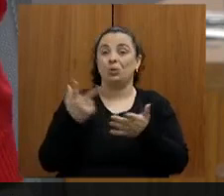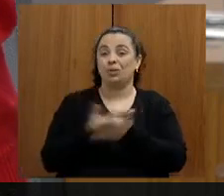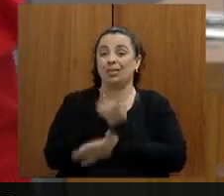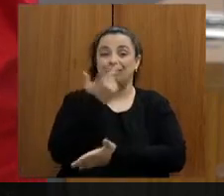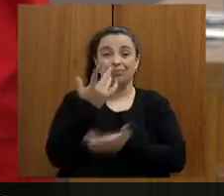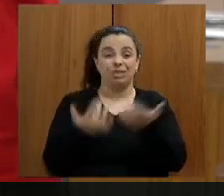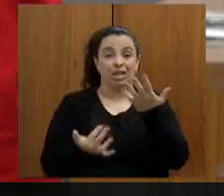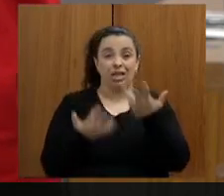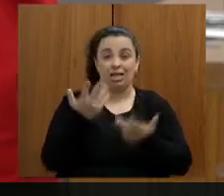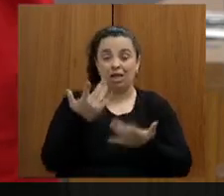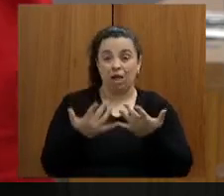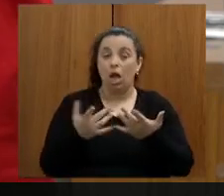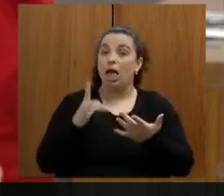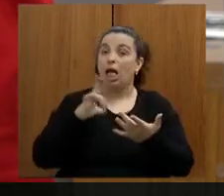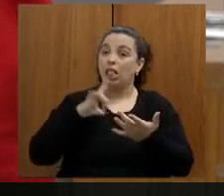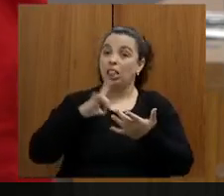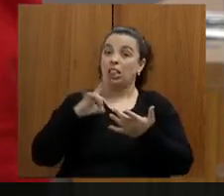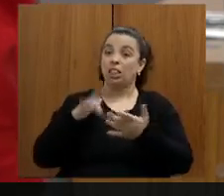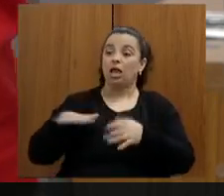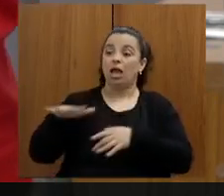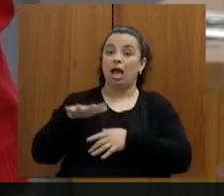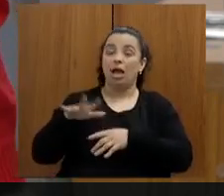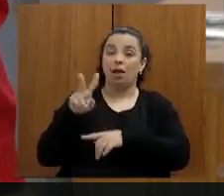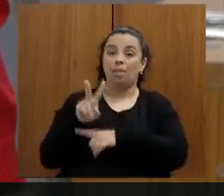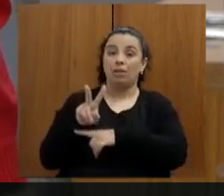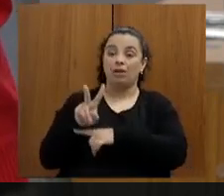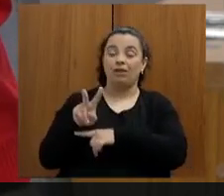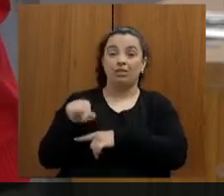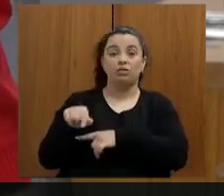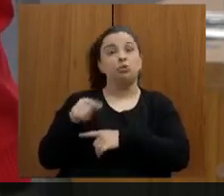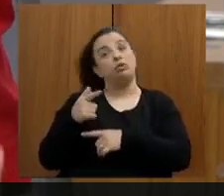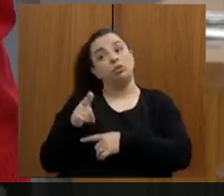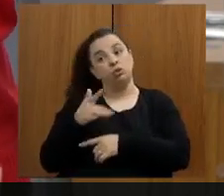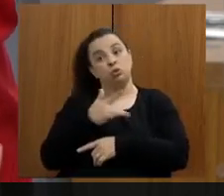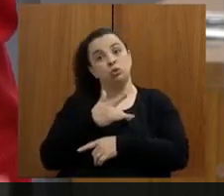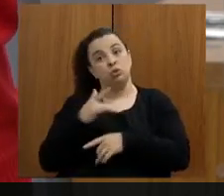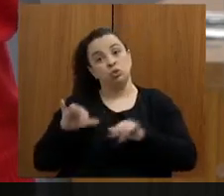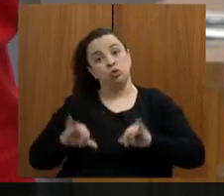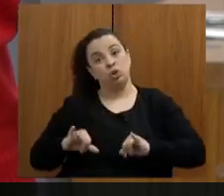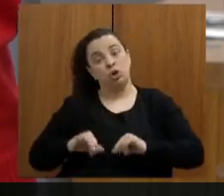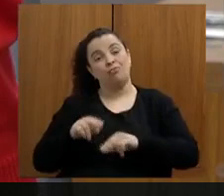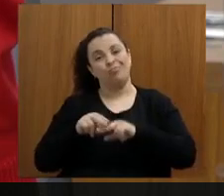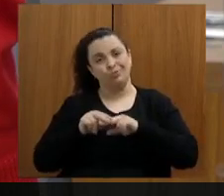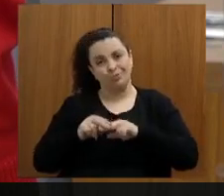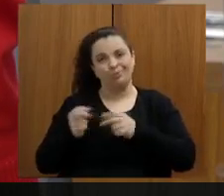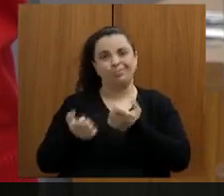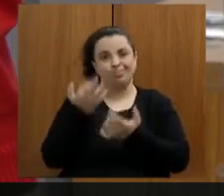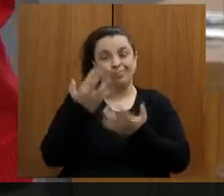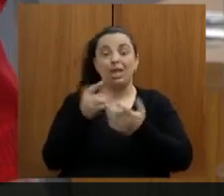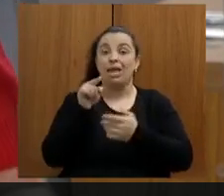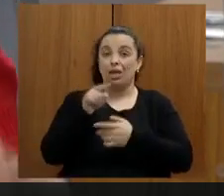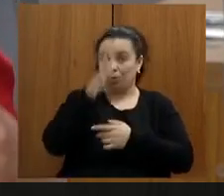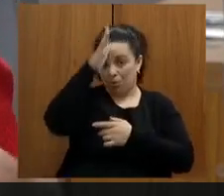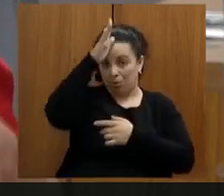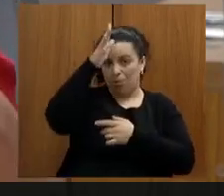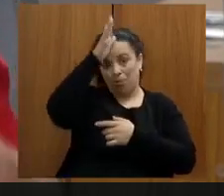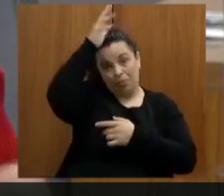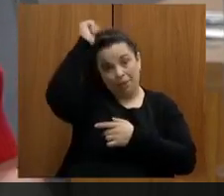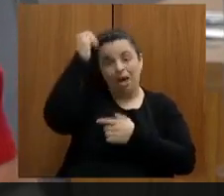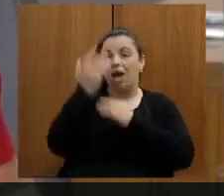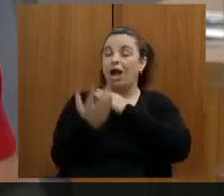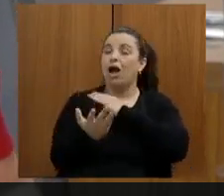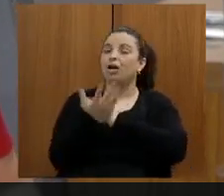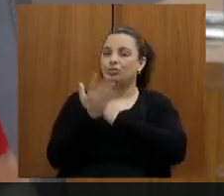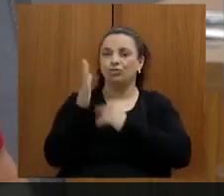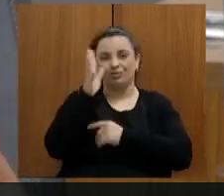temos áreas de preservação que sofrem muito com incêndios e os bombeiros é que tem sido nosso socorro e